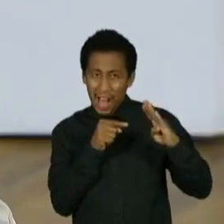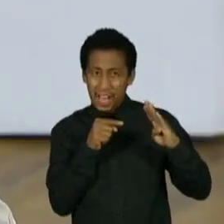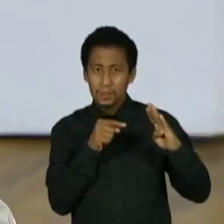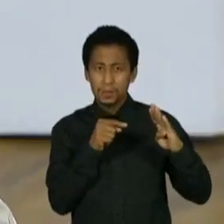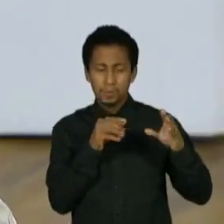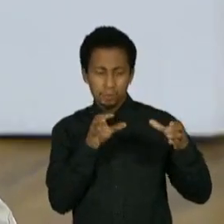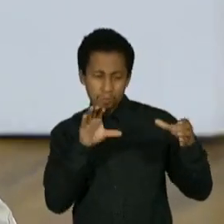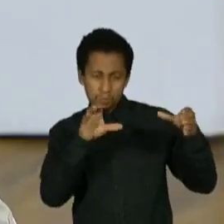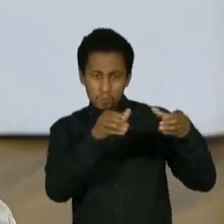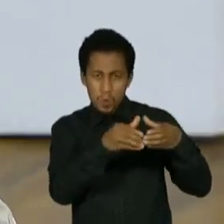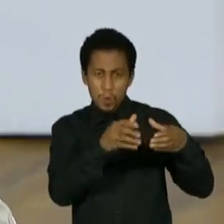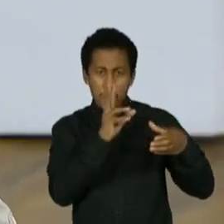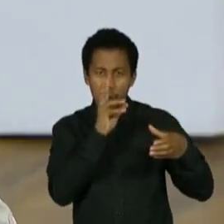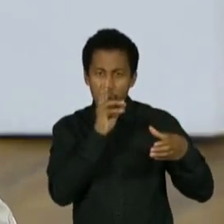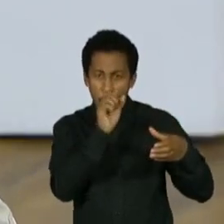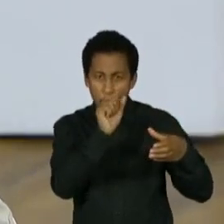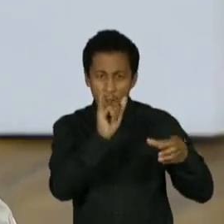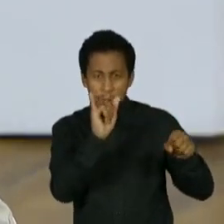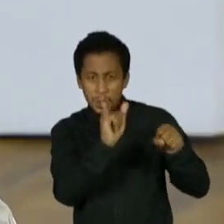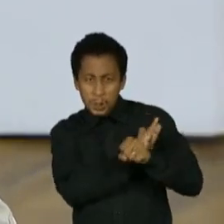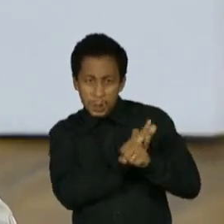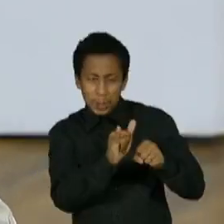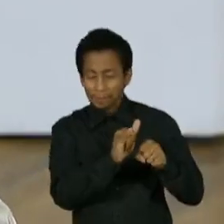organizado quanto o trompista nos está